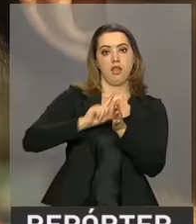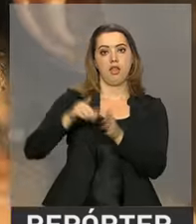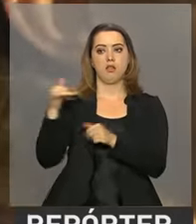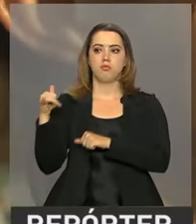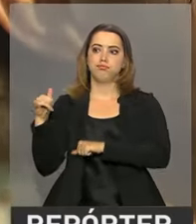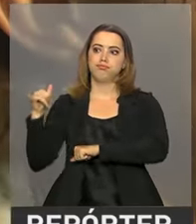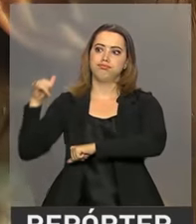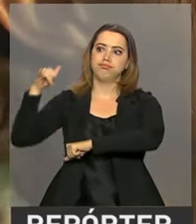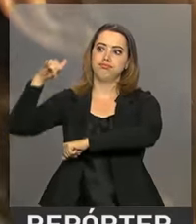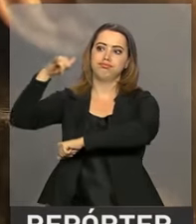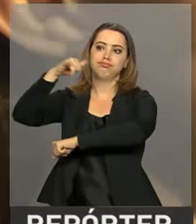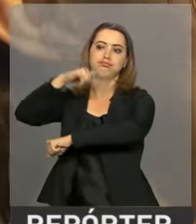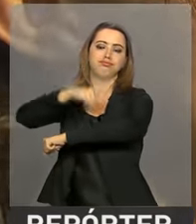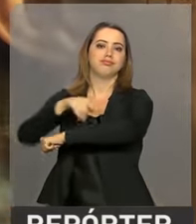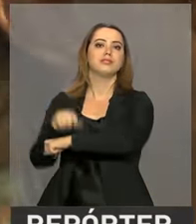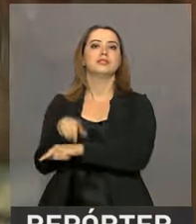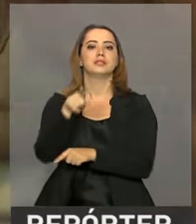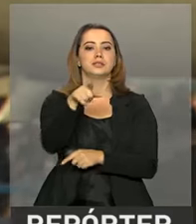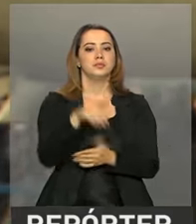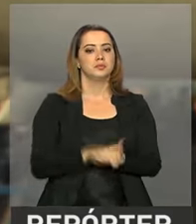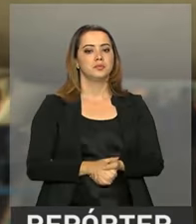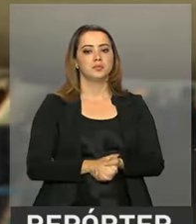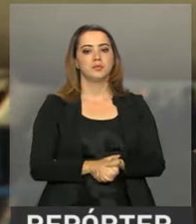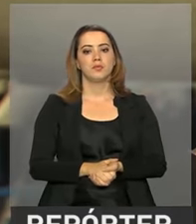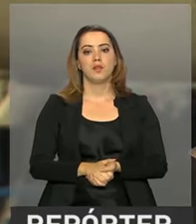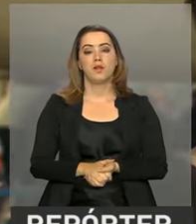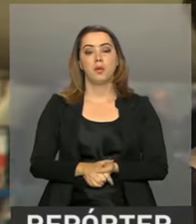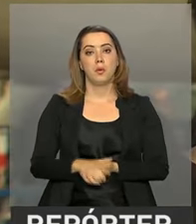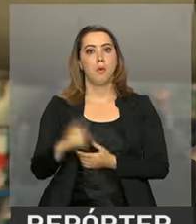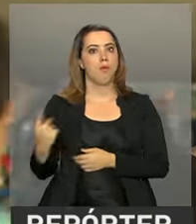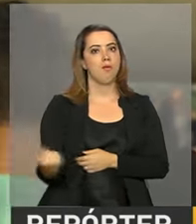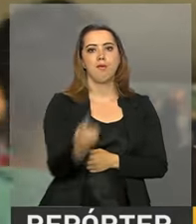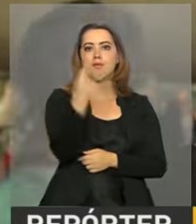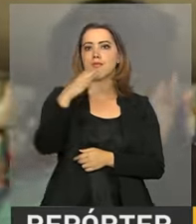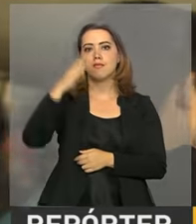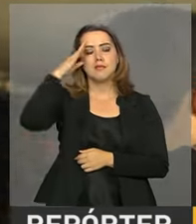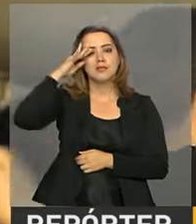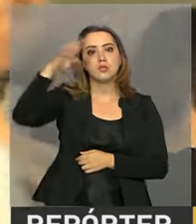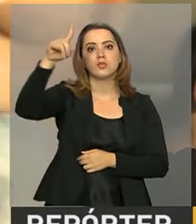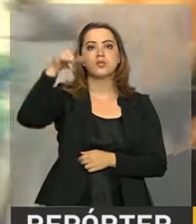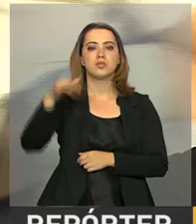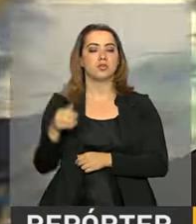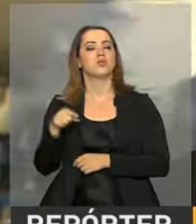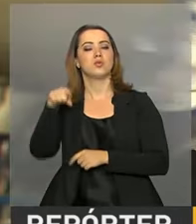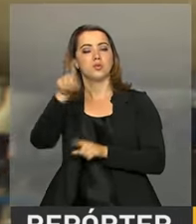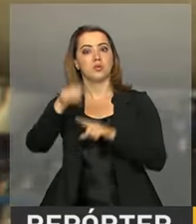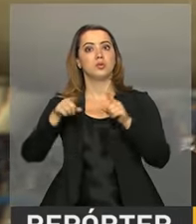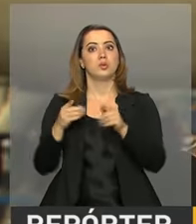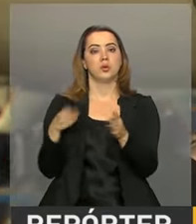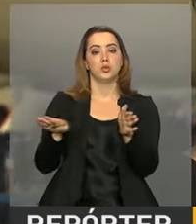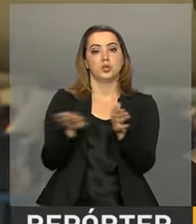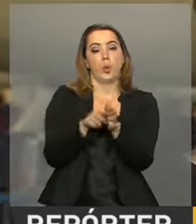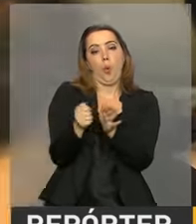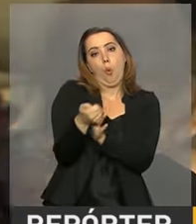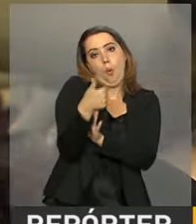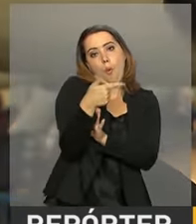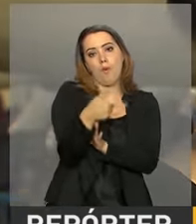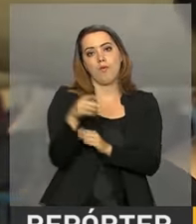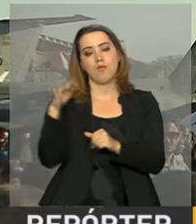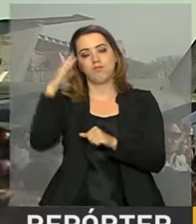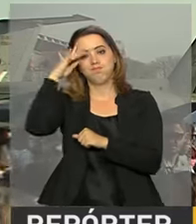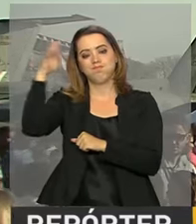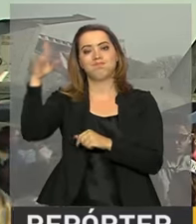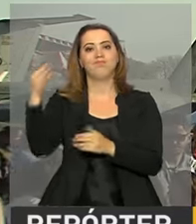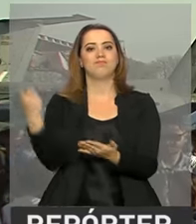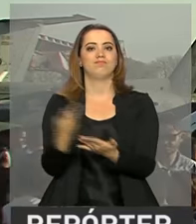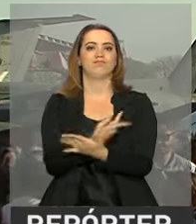ser pilota da Esquadrilha da Fumaça. Um dos meus maiores sonhos é ser astronauta e aqui é um dos jeitos que eu chego mais perto de alcançar esse